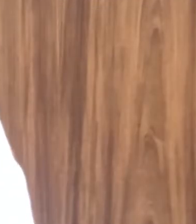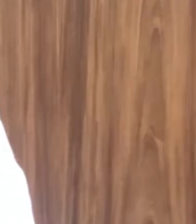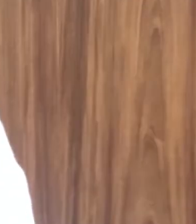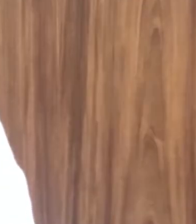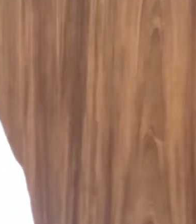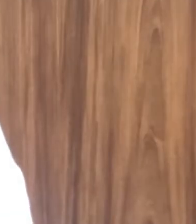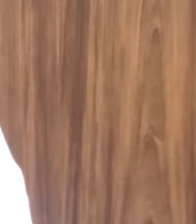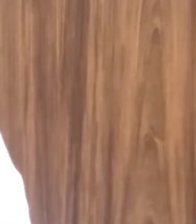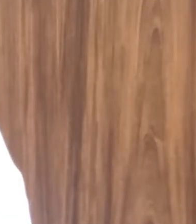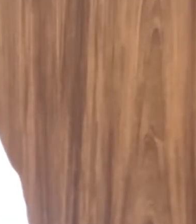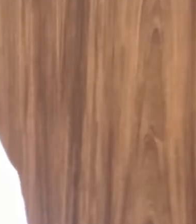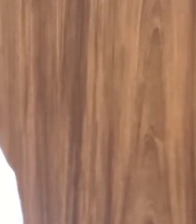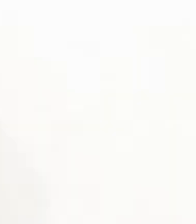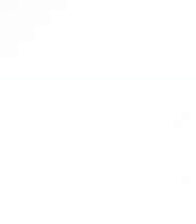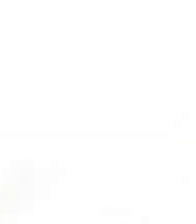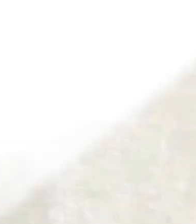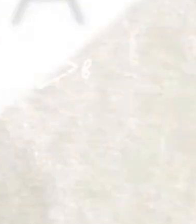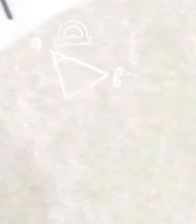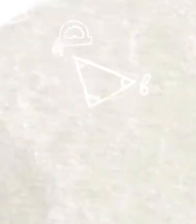tchau!